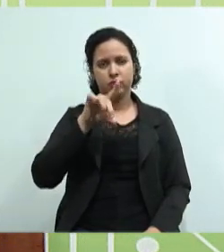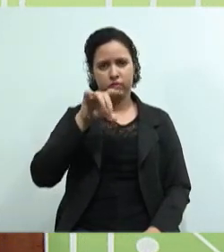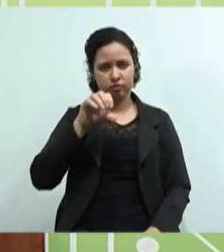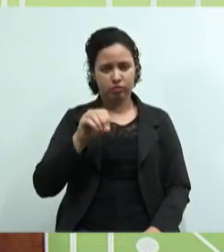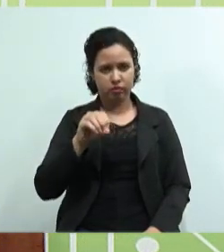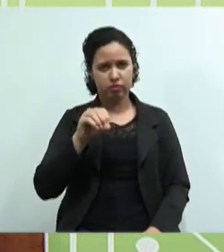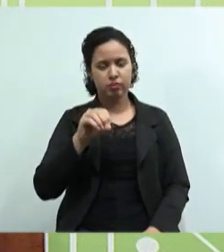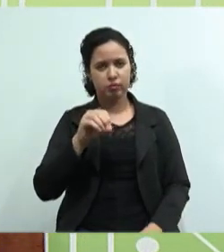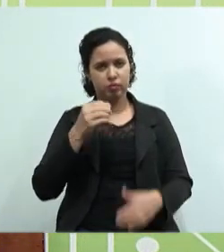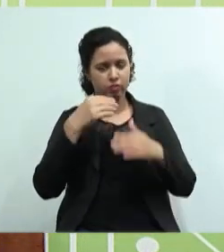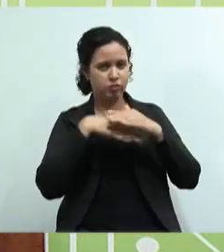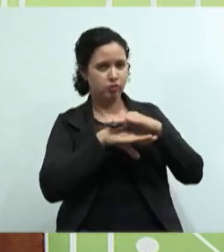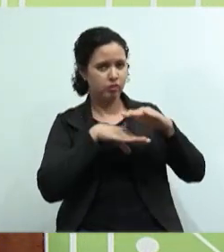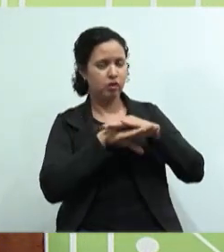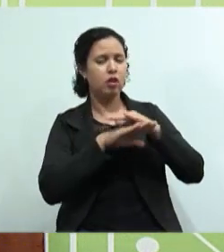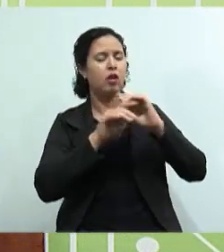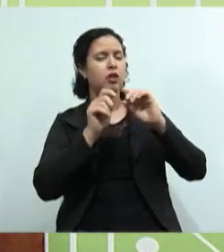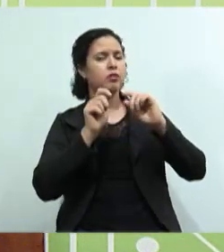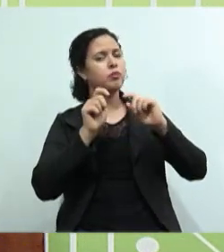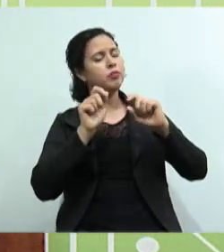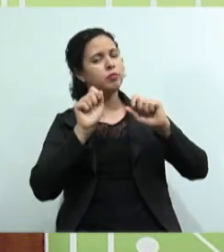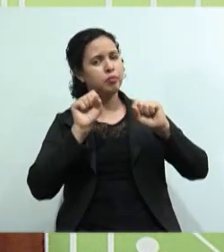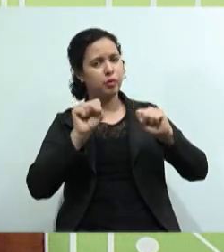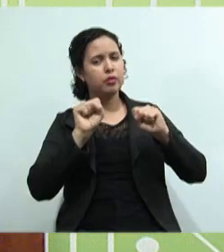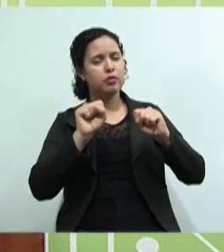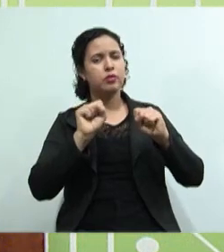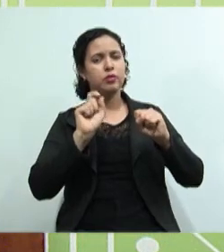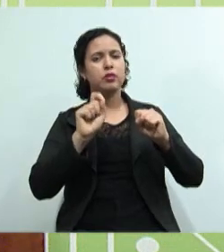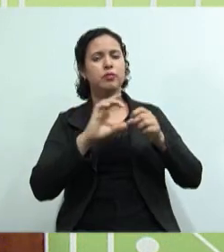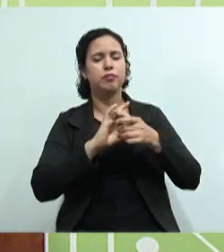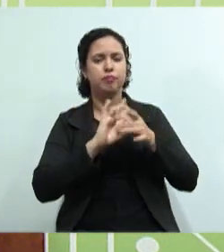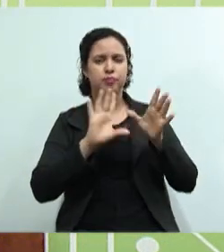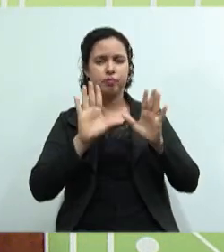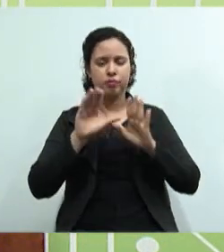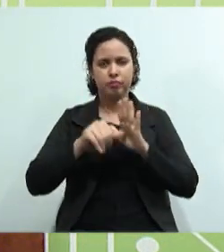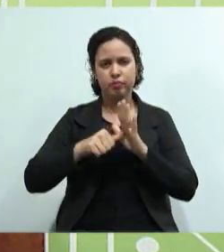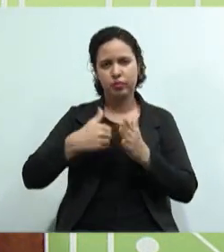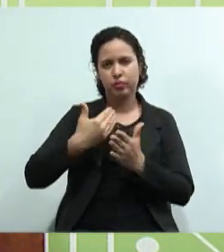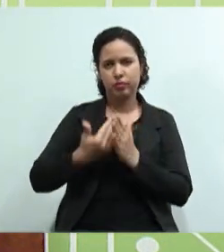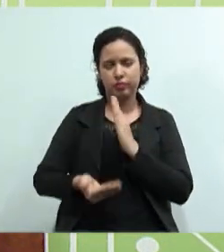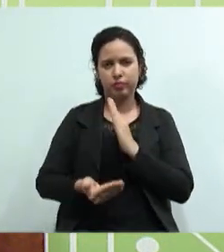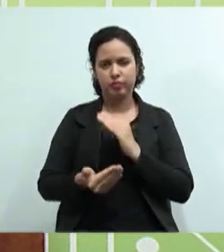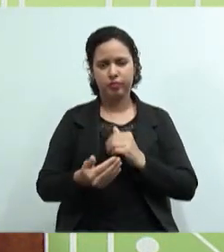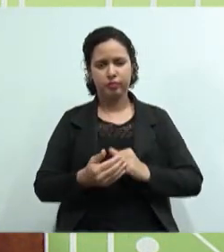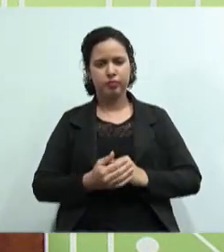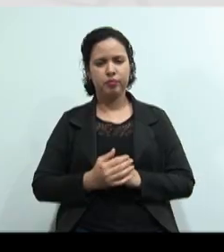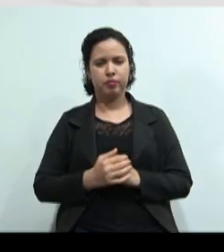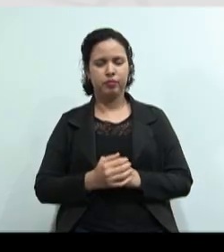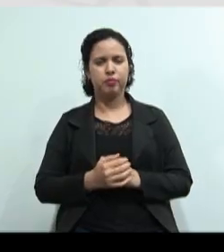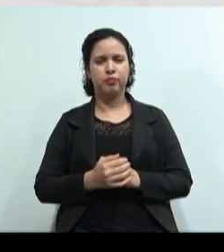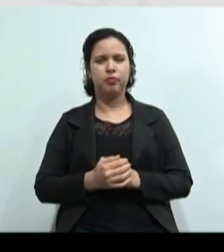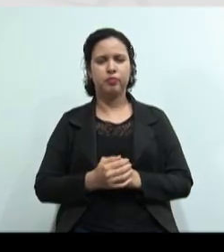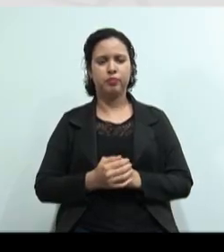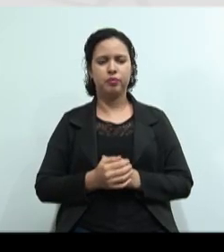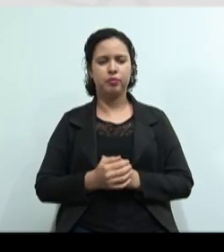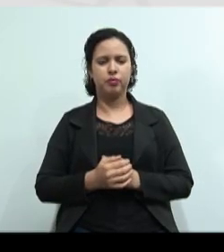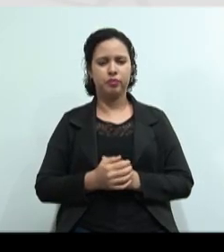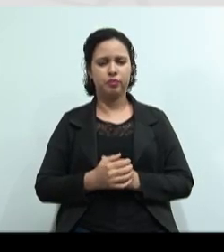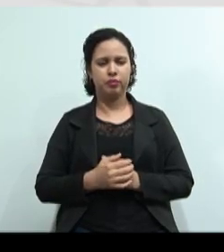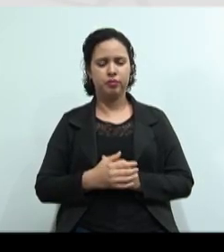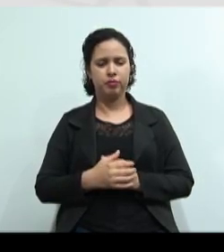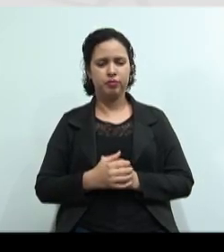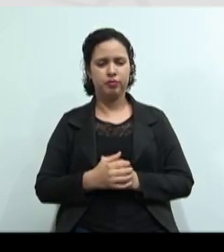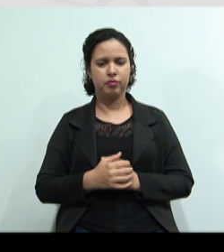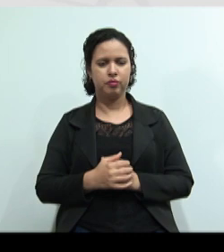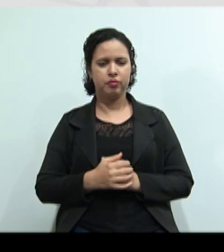roubos e perdas. Então, o controle não é tão eficiente, correto? Vamos continuar lá nos slides.